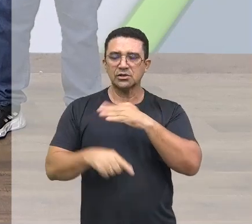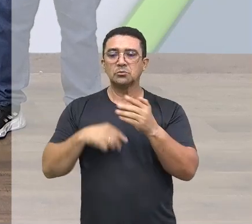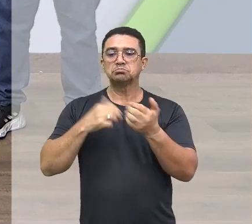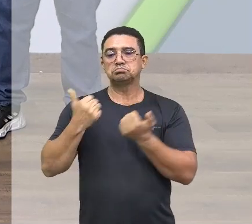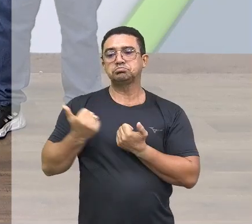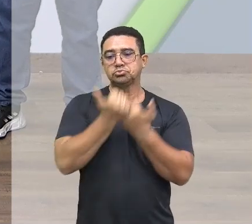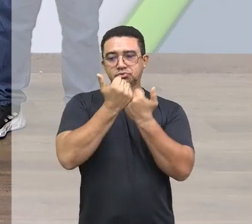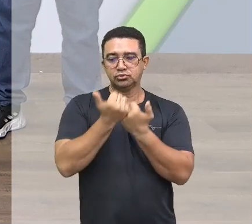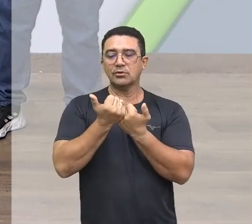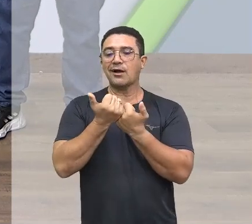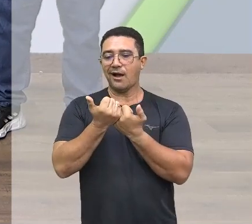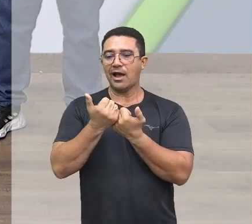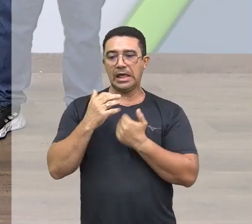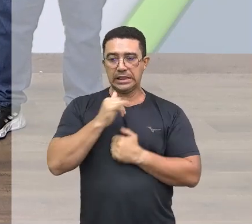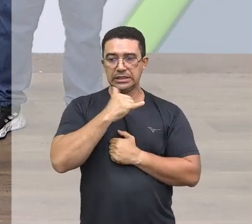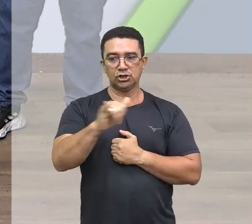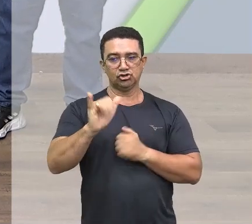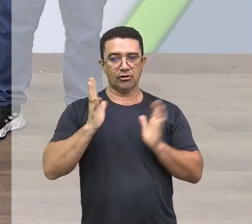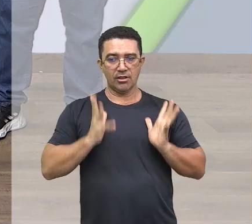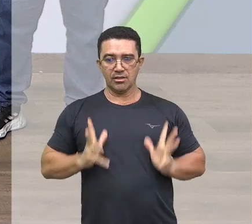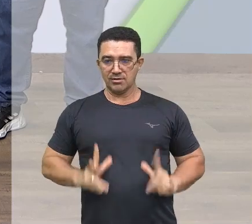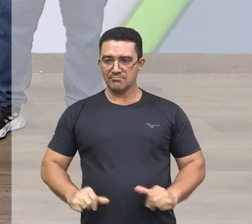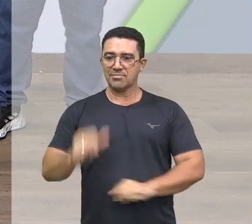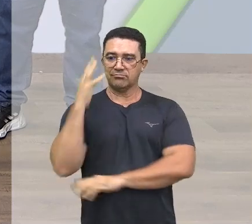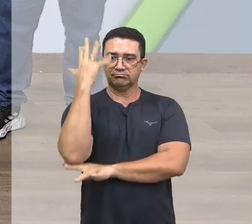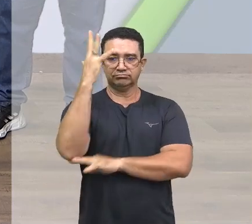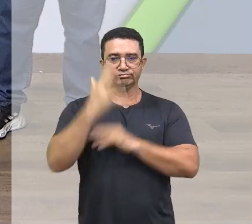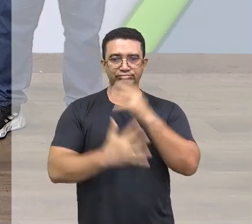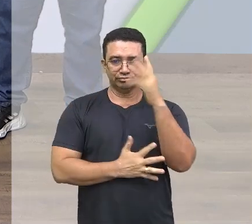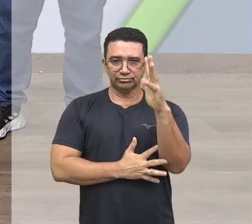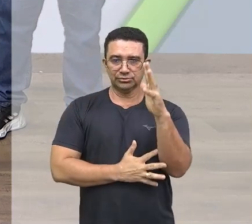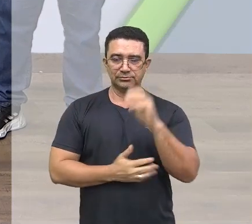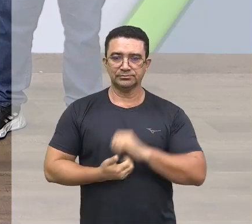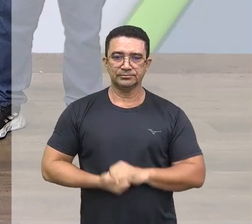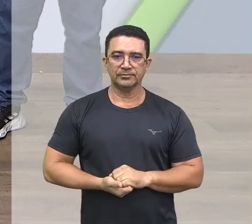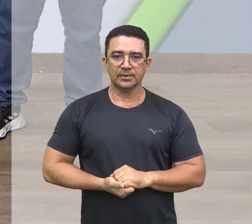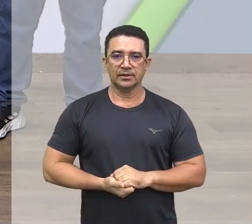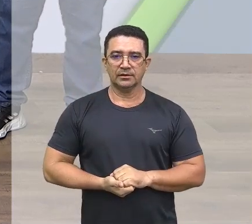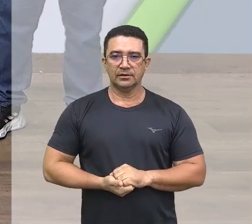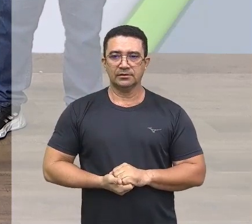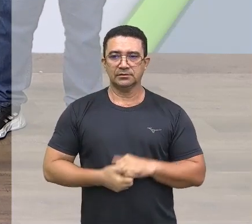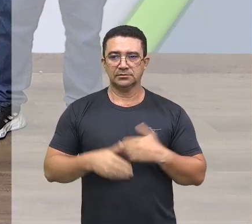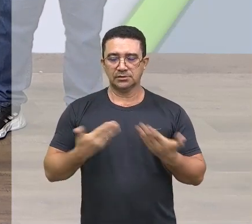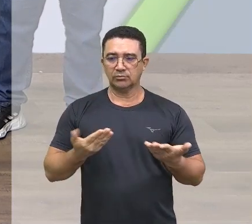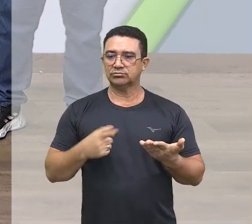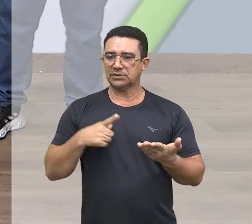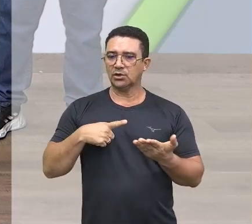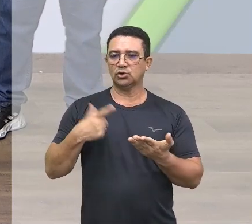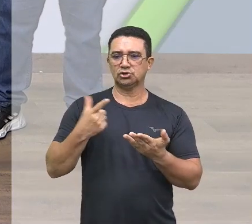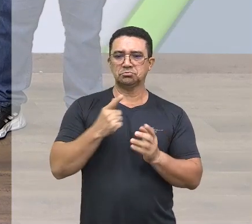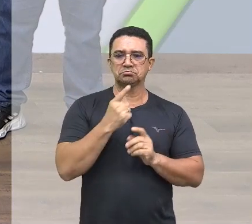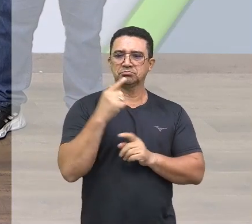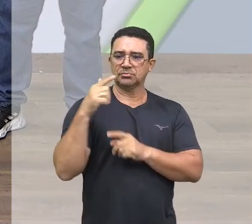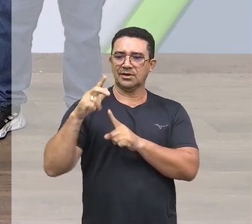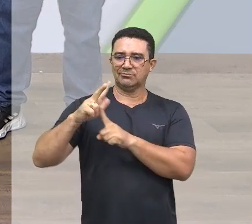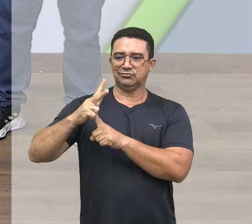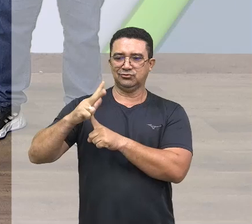que são consideradas limpas para o meio ambiente. Nós estamos nessa transição. Então, parques eólicos são instalados, parques